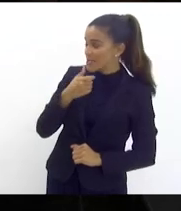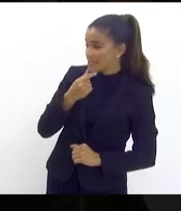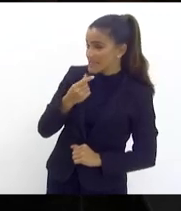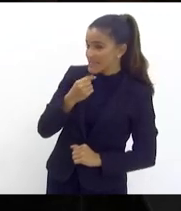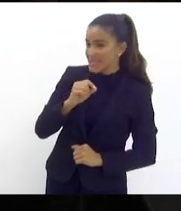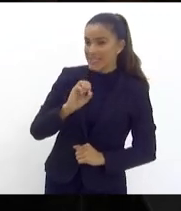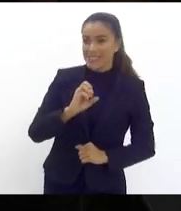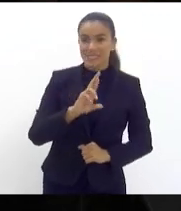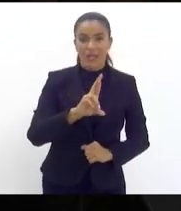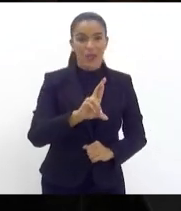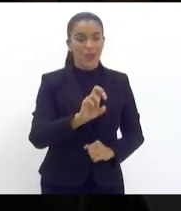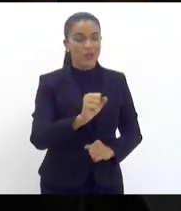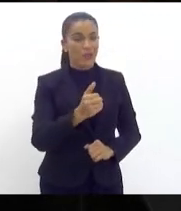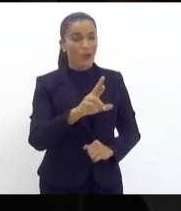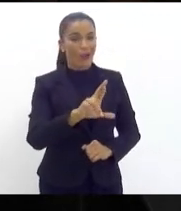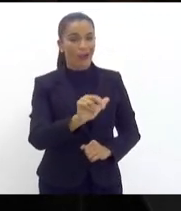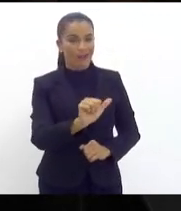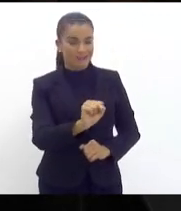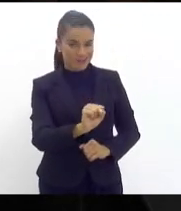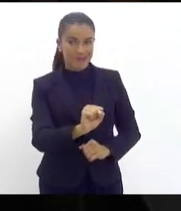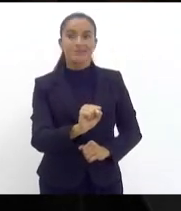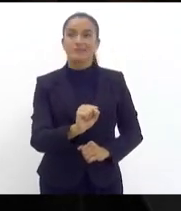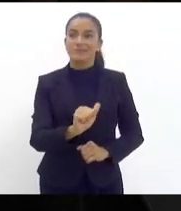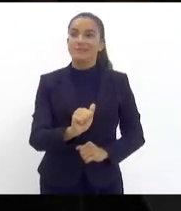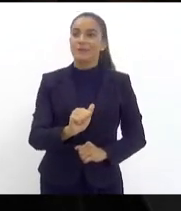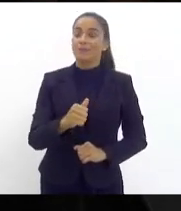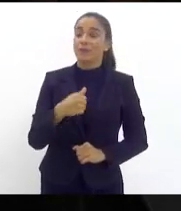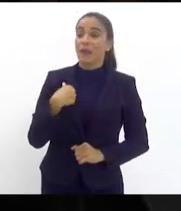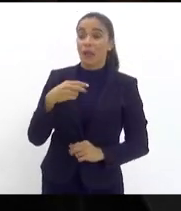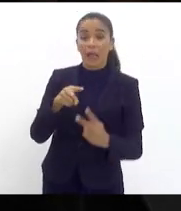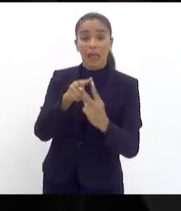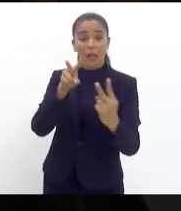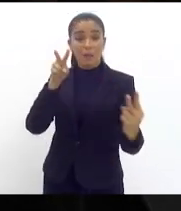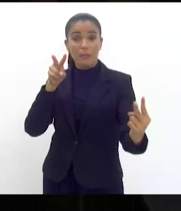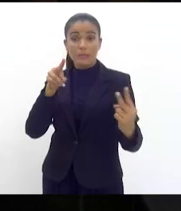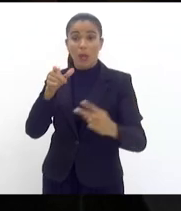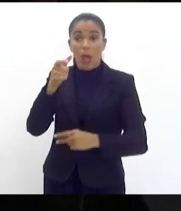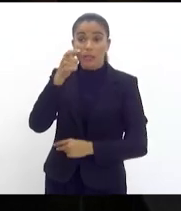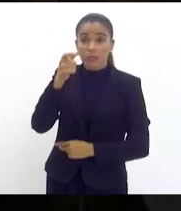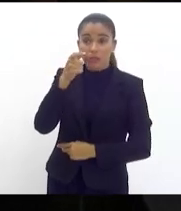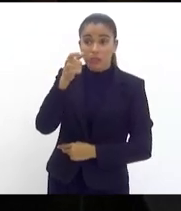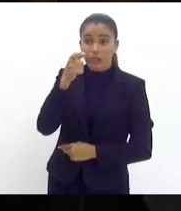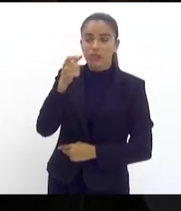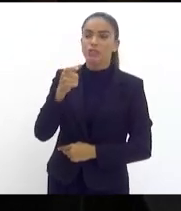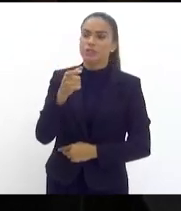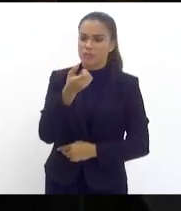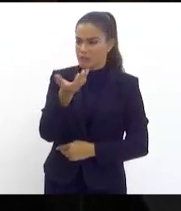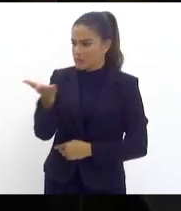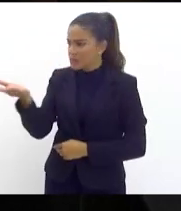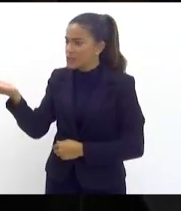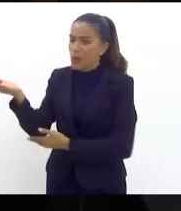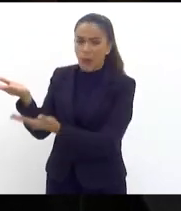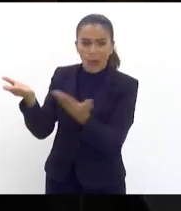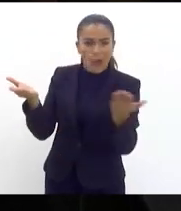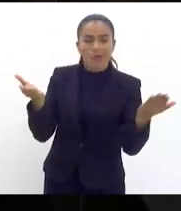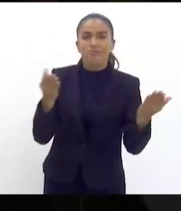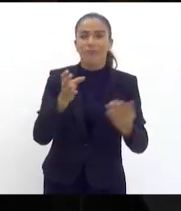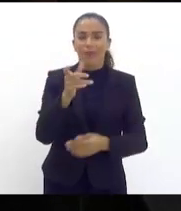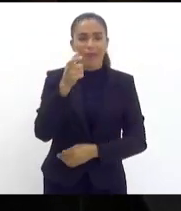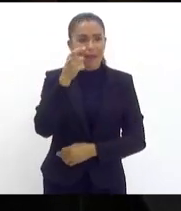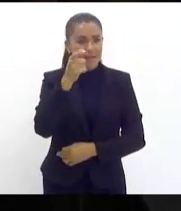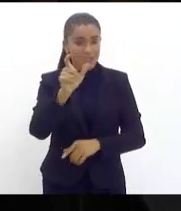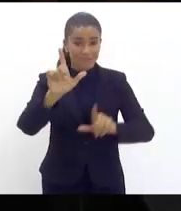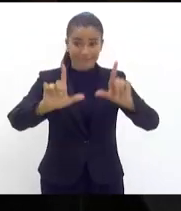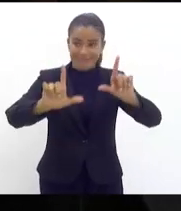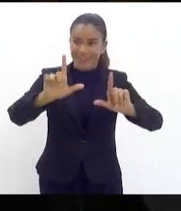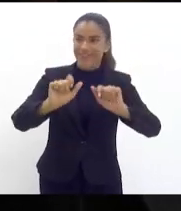nos assistem de forma presencial ou remota, senhoras e senhores telespectadores da